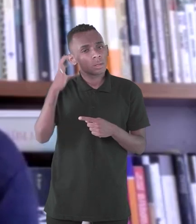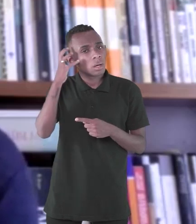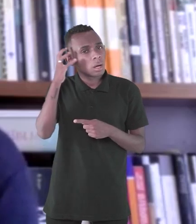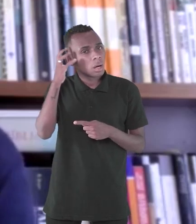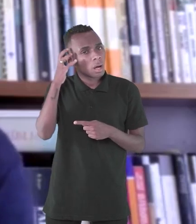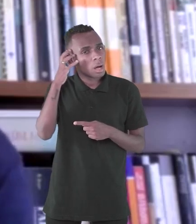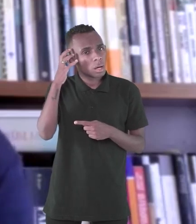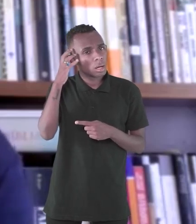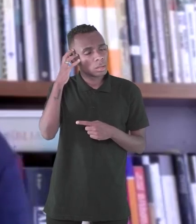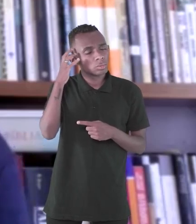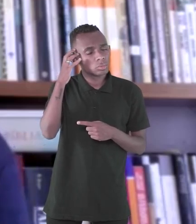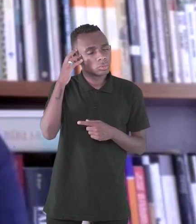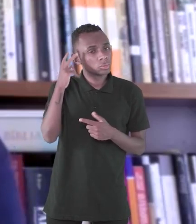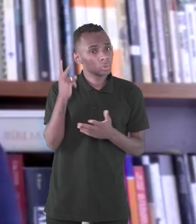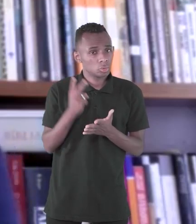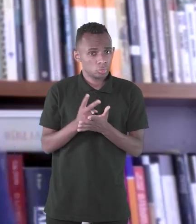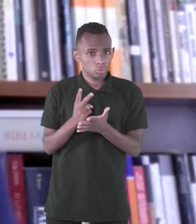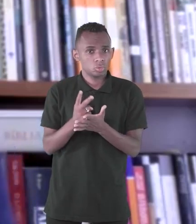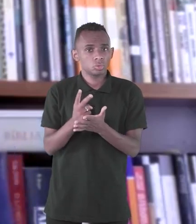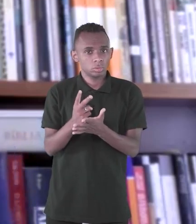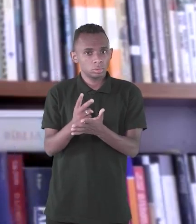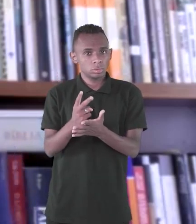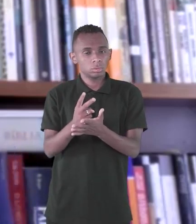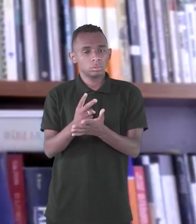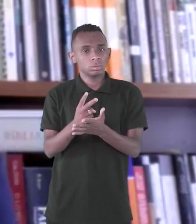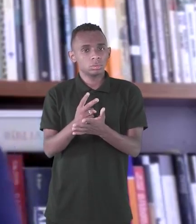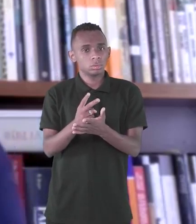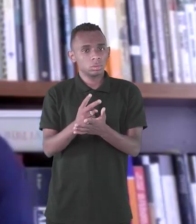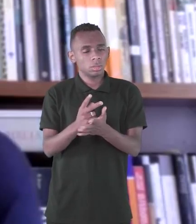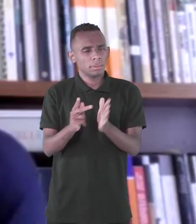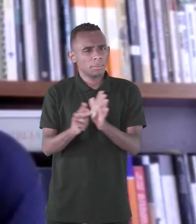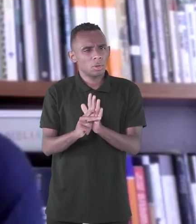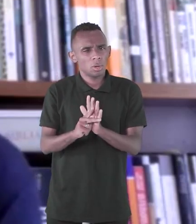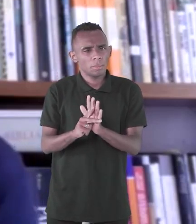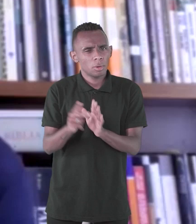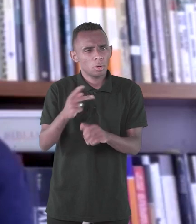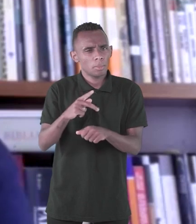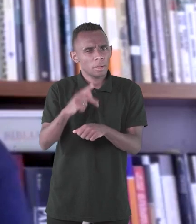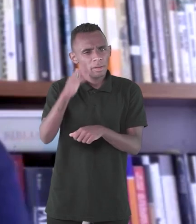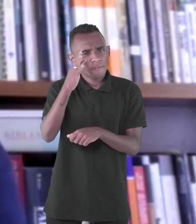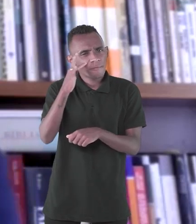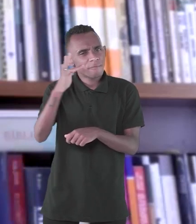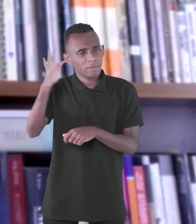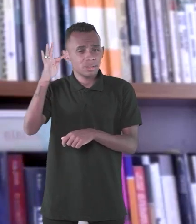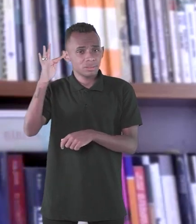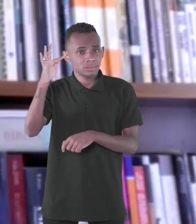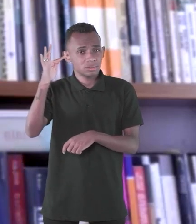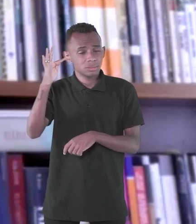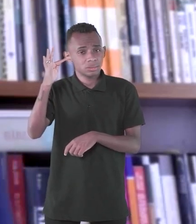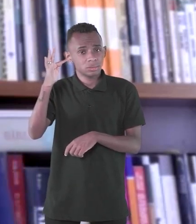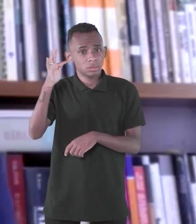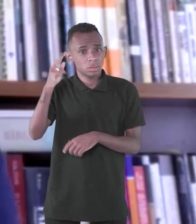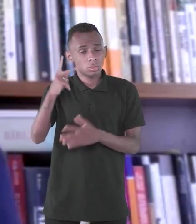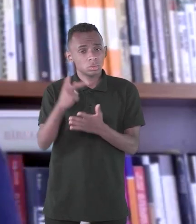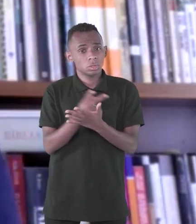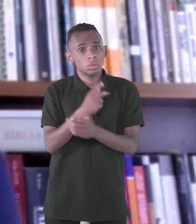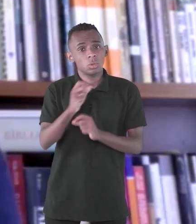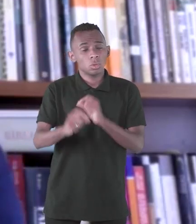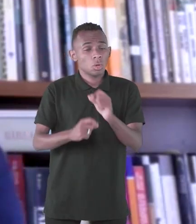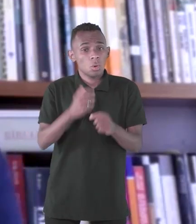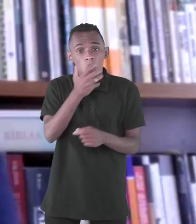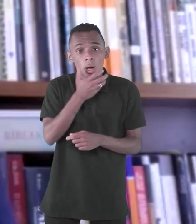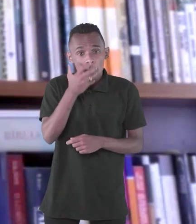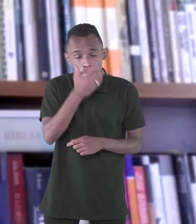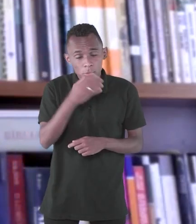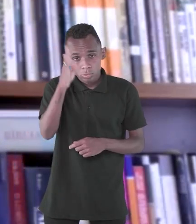do rádio que tocava por ali, que era o rádio da Guiana Francesa, rádios do Caribe, acaba tendo